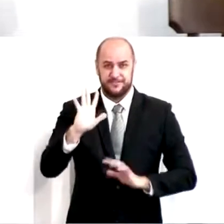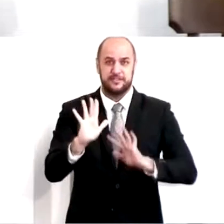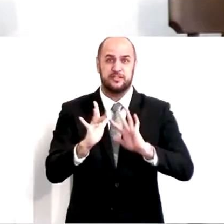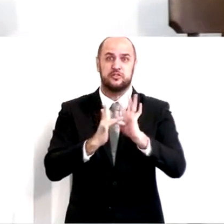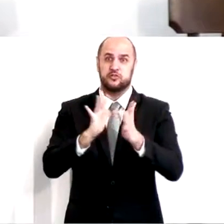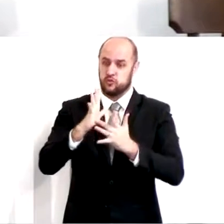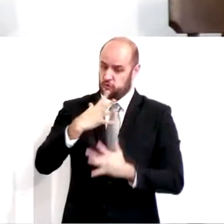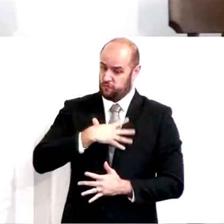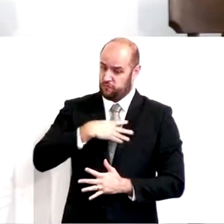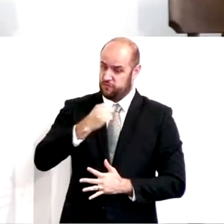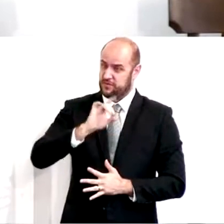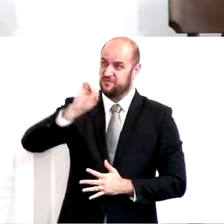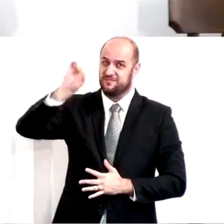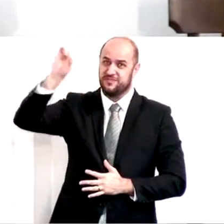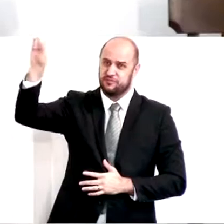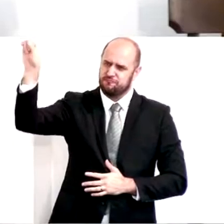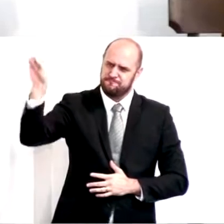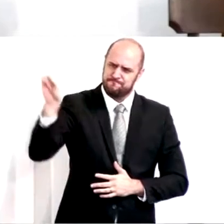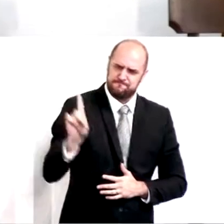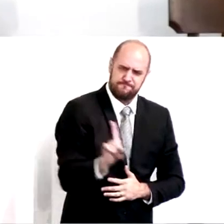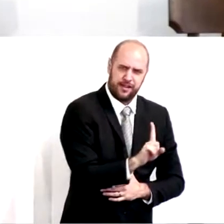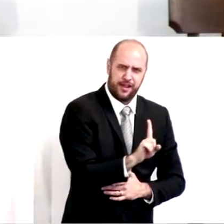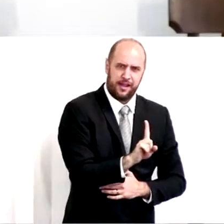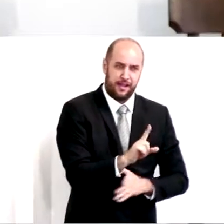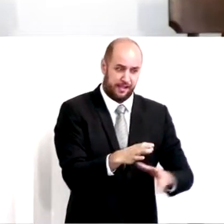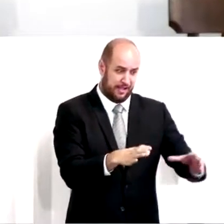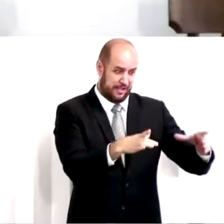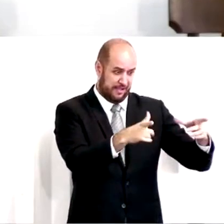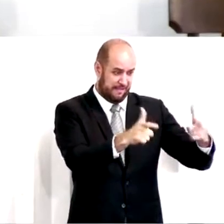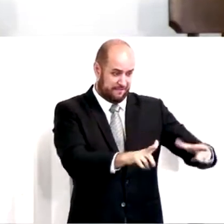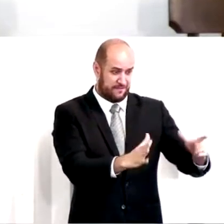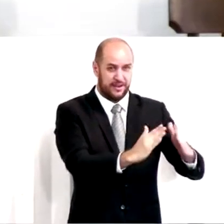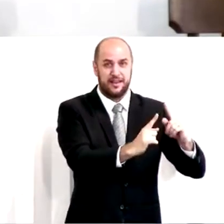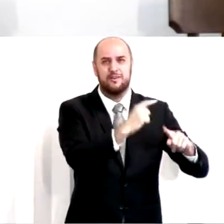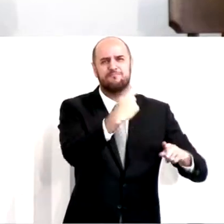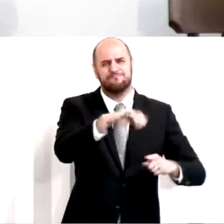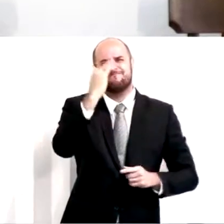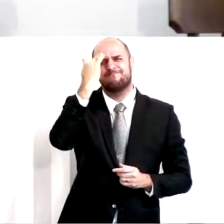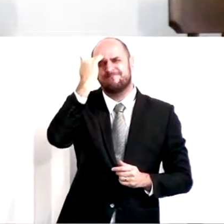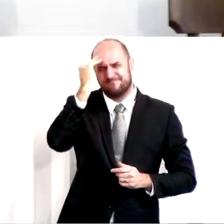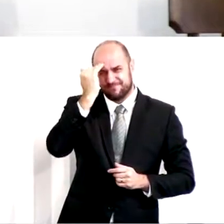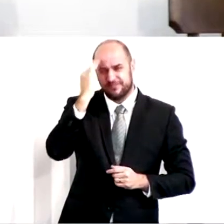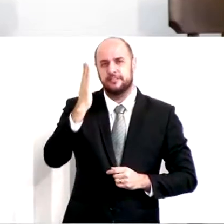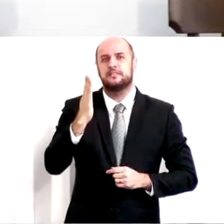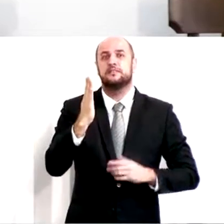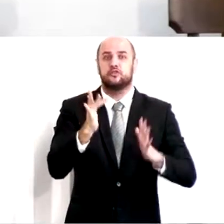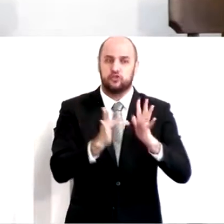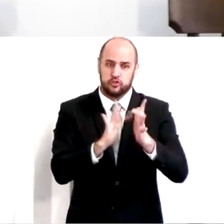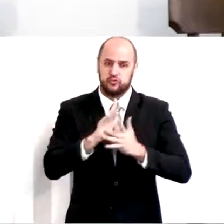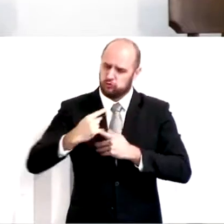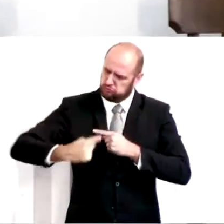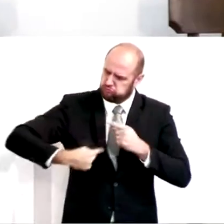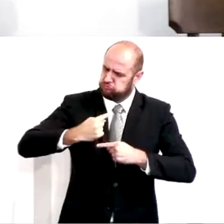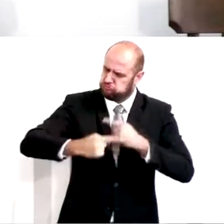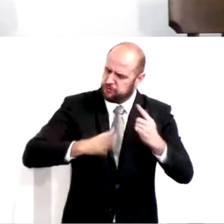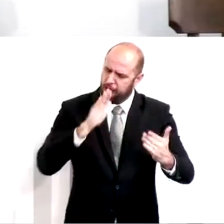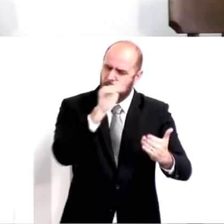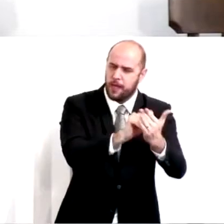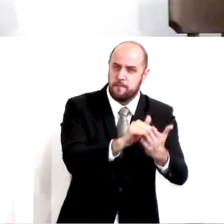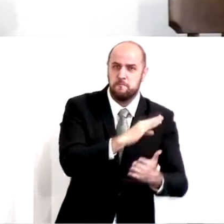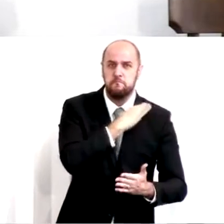Filho, o processo do testemunho do Filho até a morte e morte de cruz, a